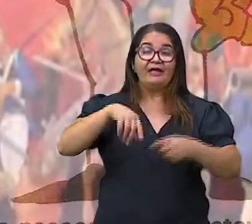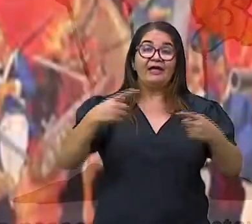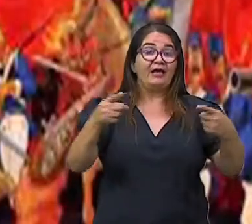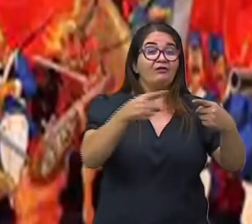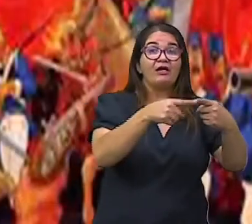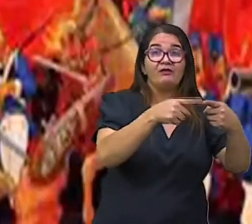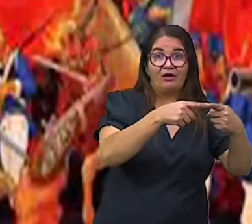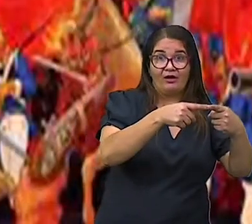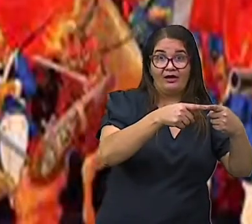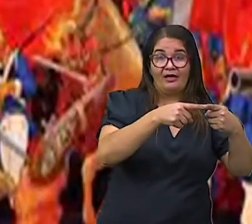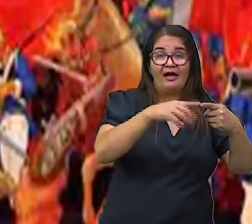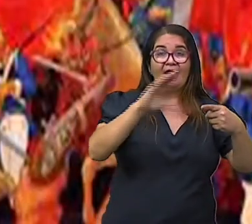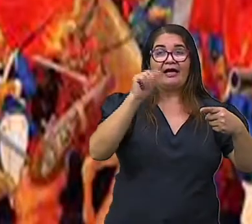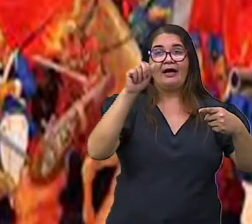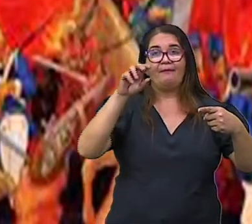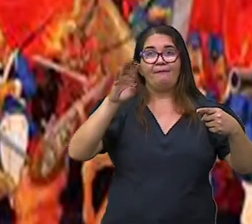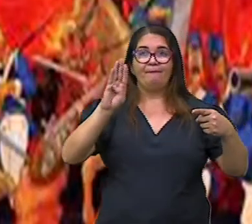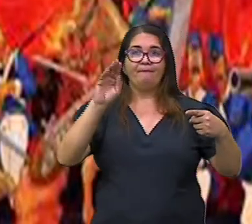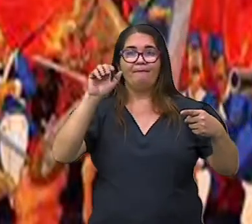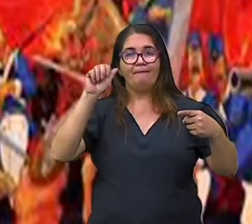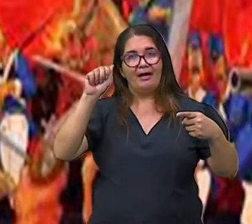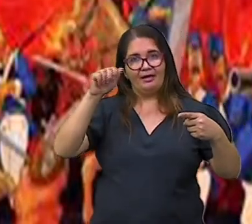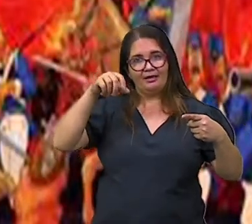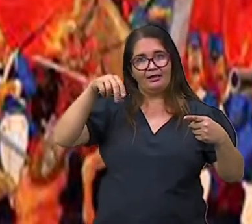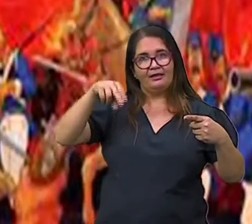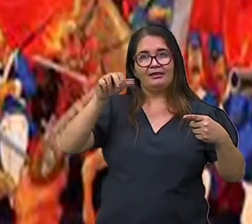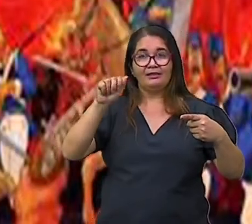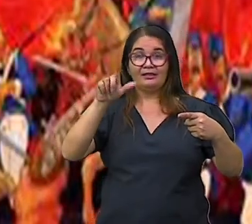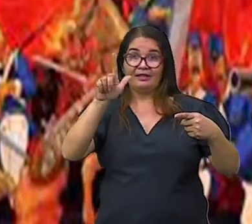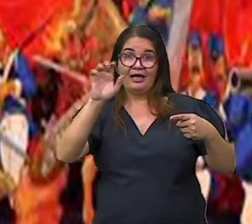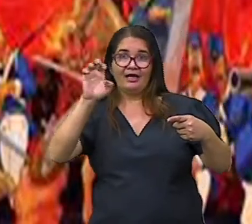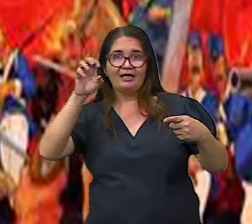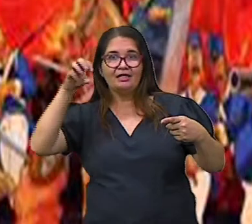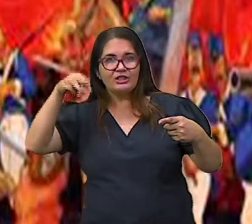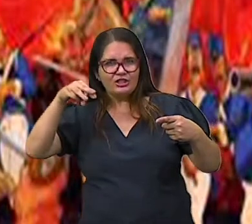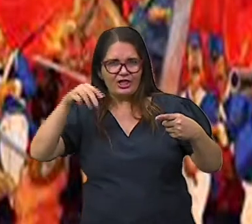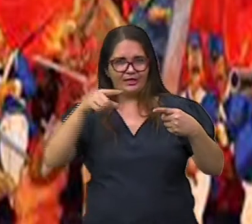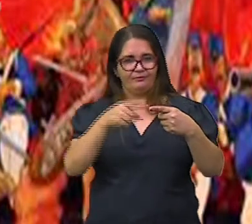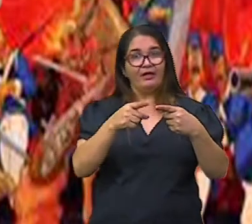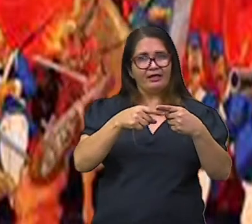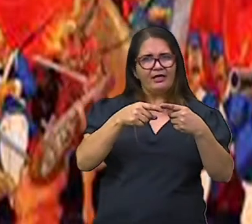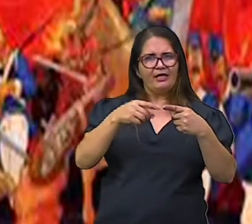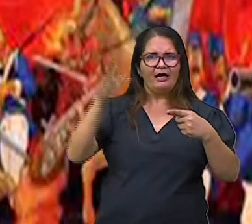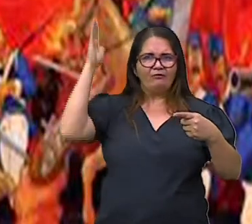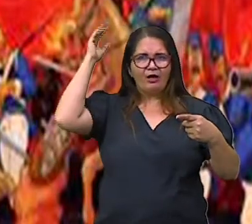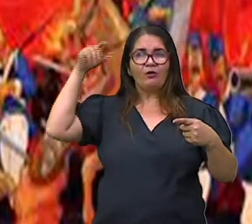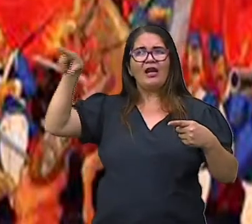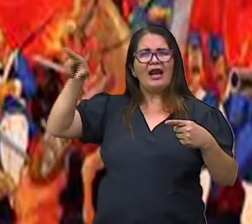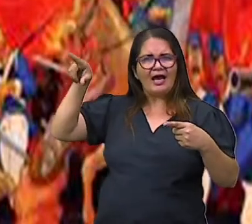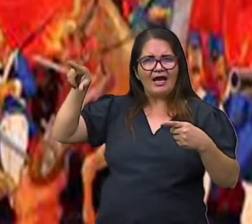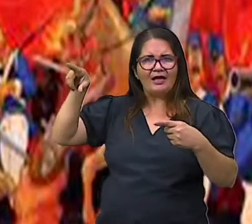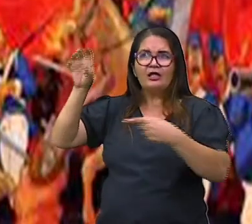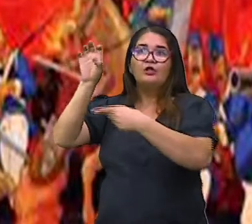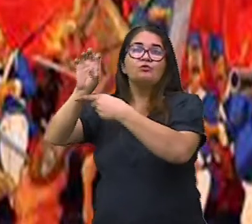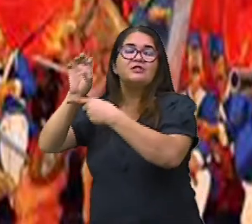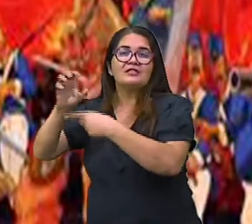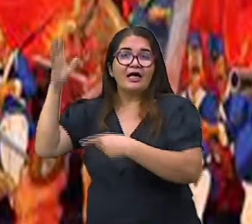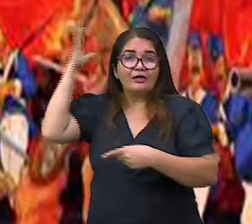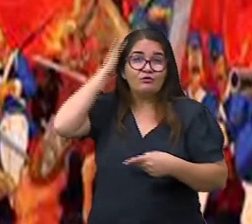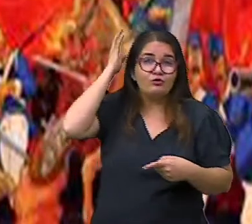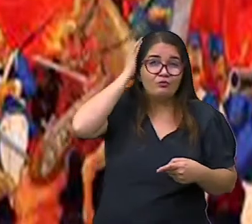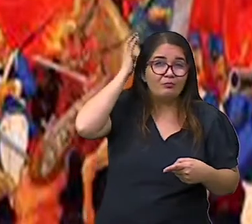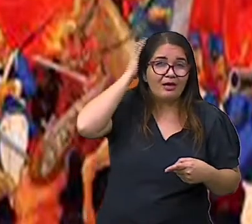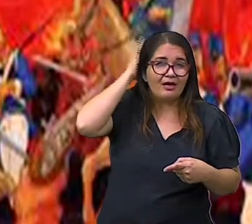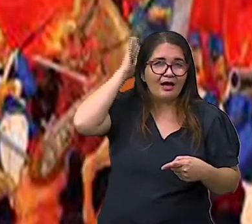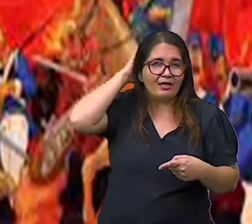Cabanagem aconteceu na província do Pará, que lutavam contra a péssima condição de vida das camadas mais baixas